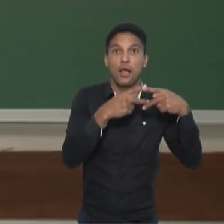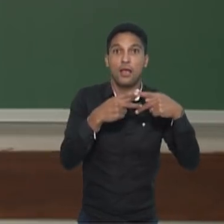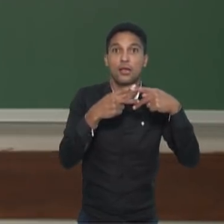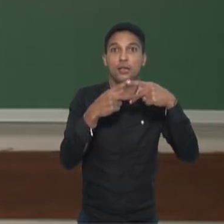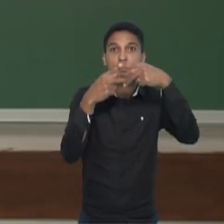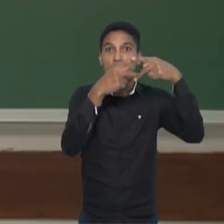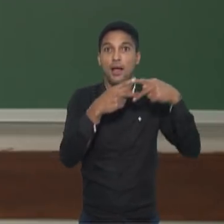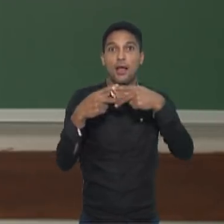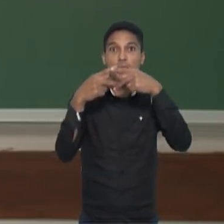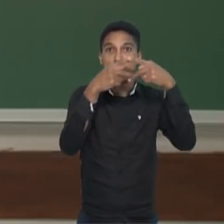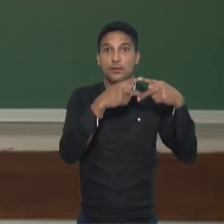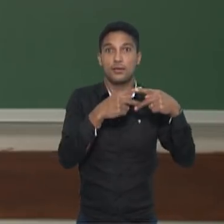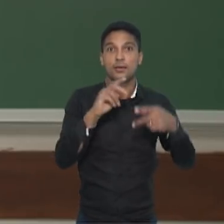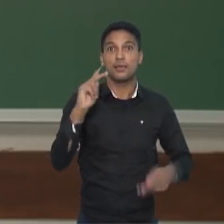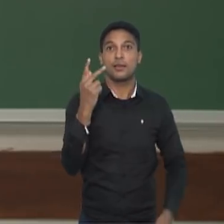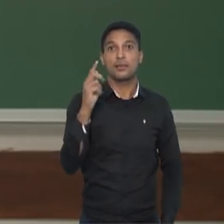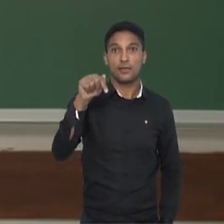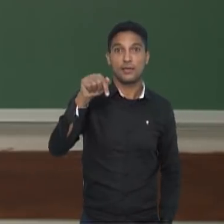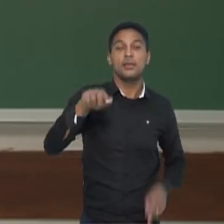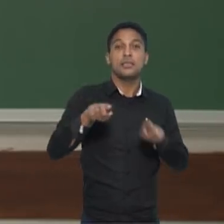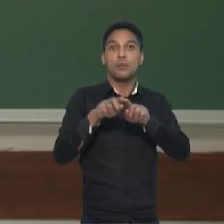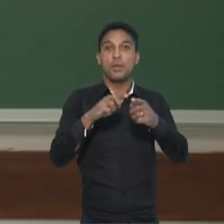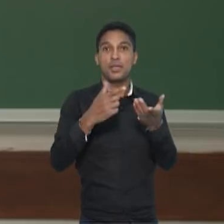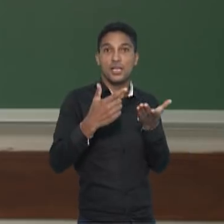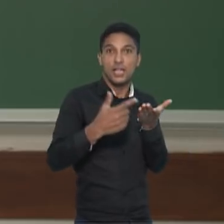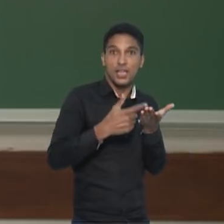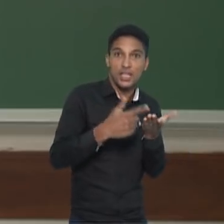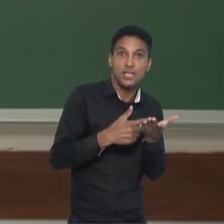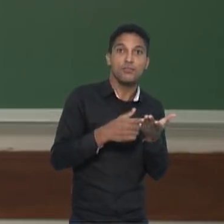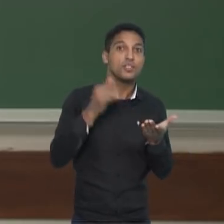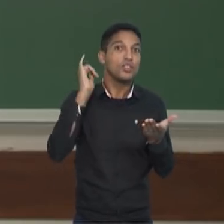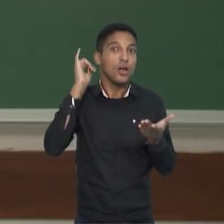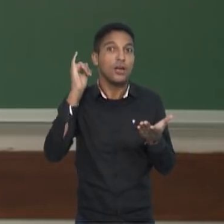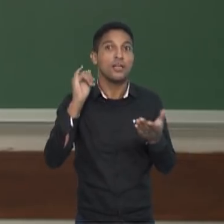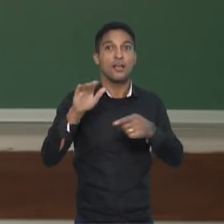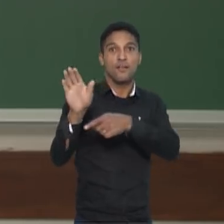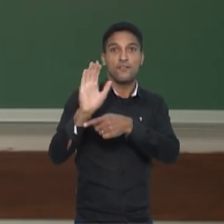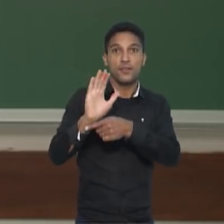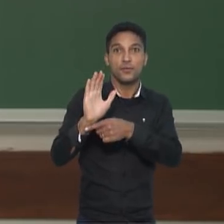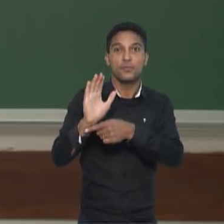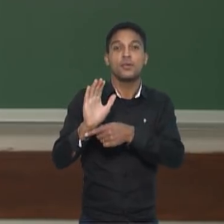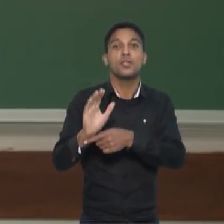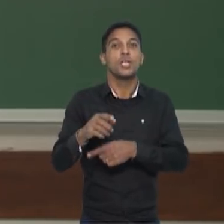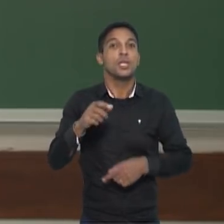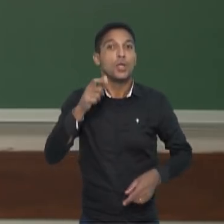filmes, novelas ou mesmo em livros. Então aguardo vocês para a próxima aula, obrigada!